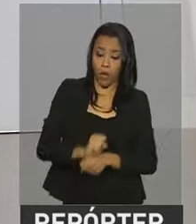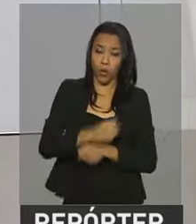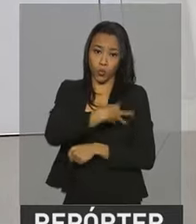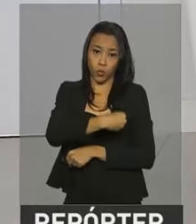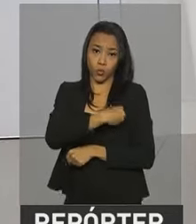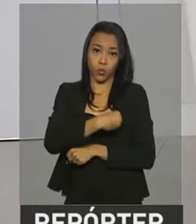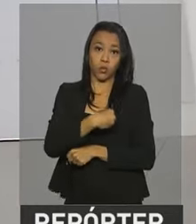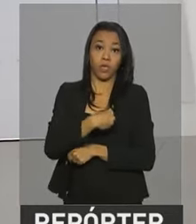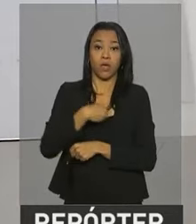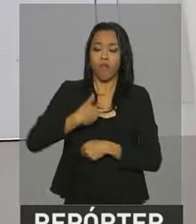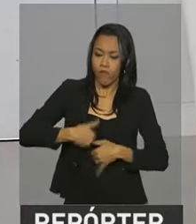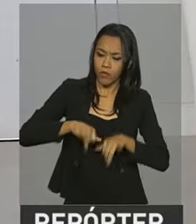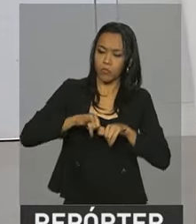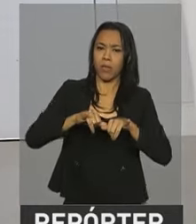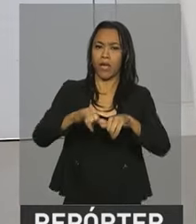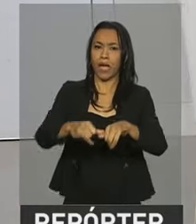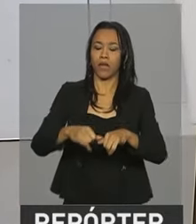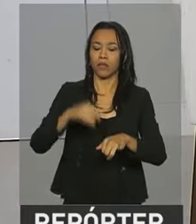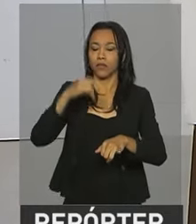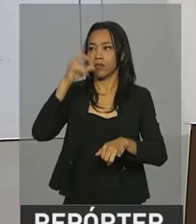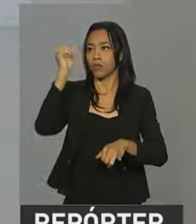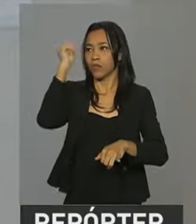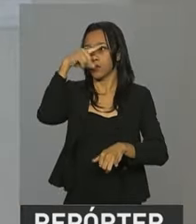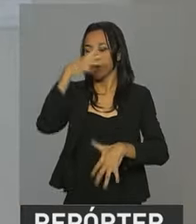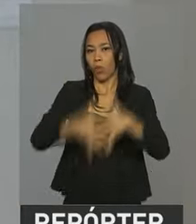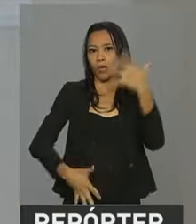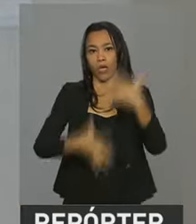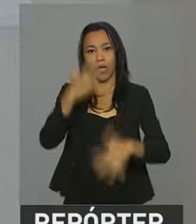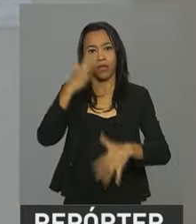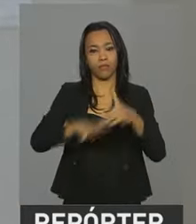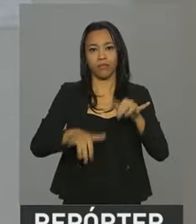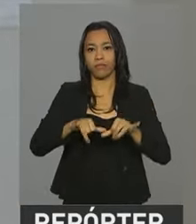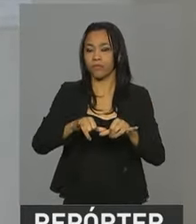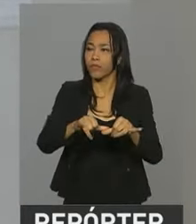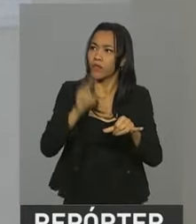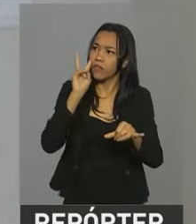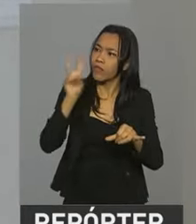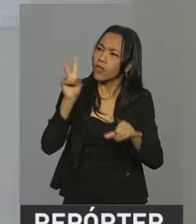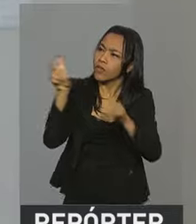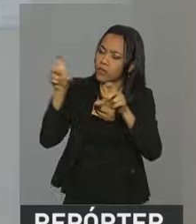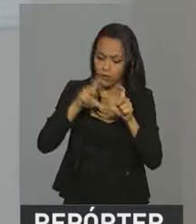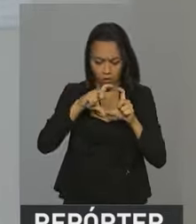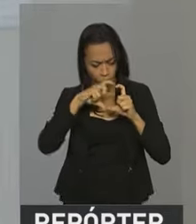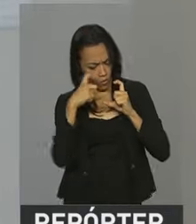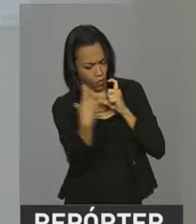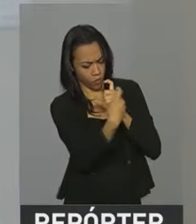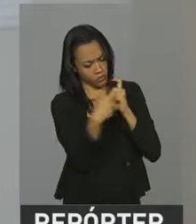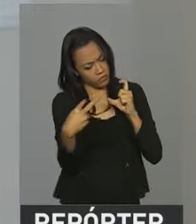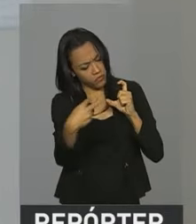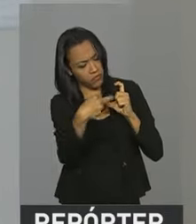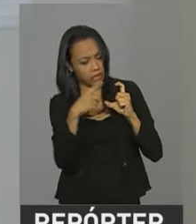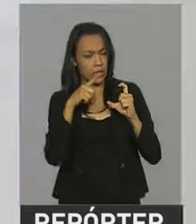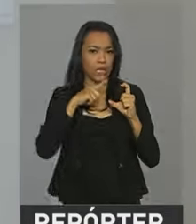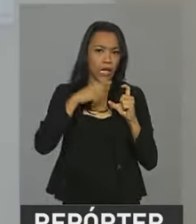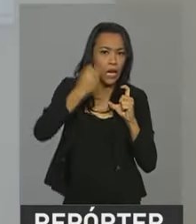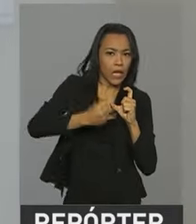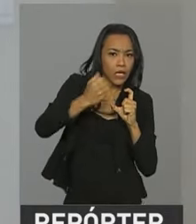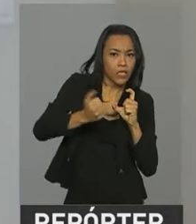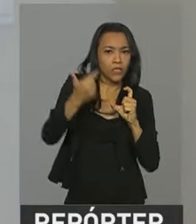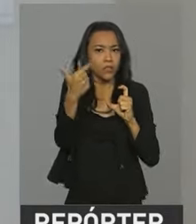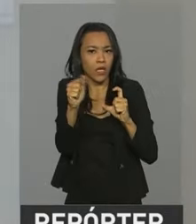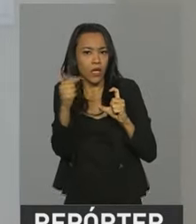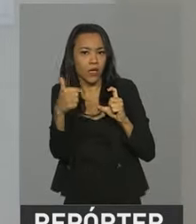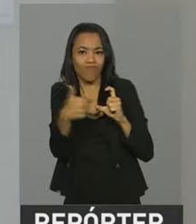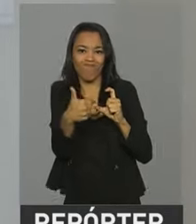supermercado se tornou uma tarefa complicada nem sempre aparece no rótulo O que que tem e o que que não tem leite eu